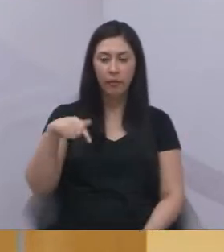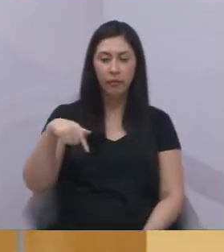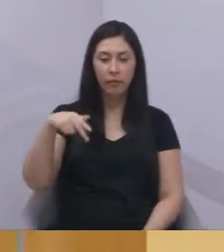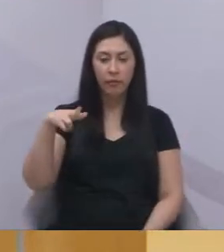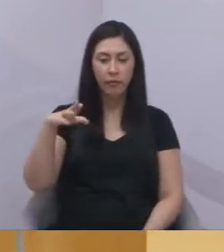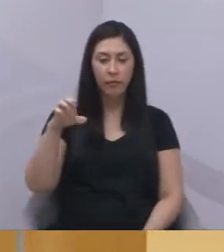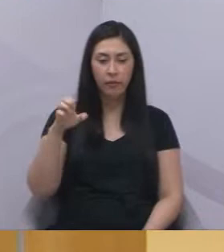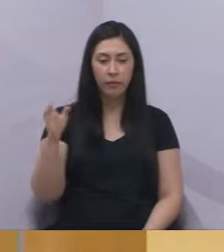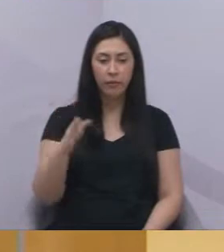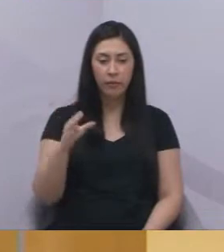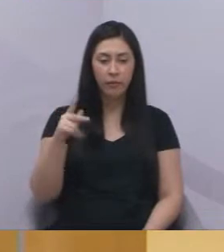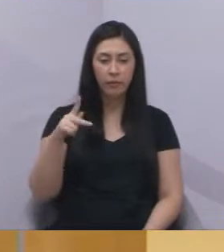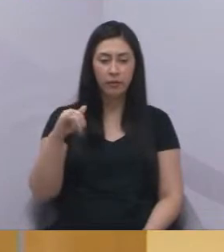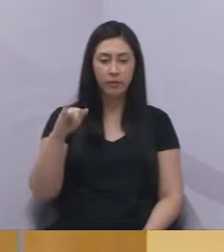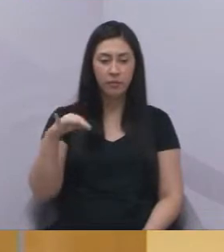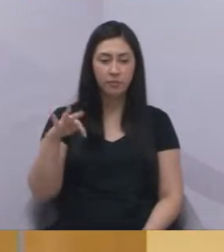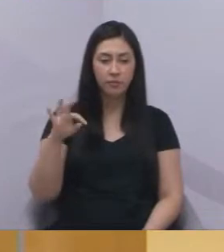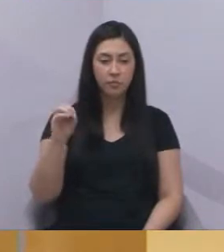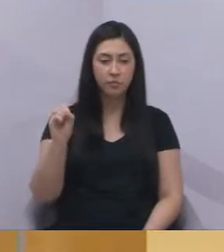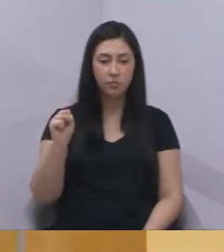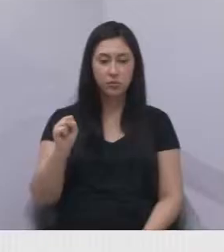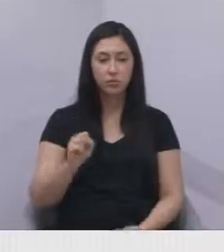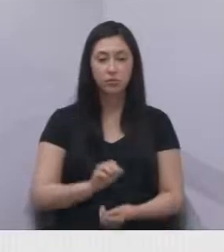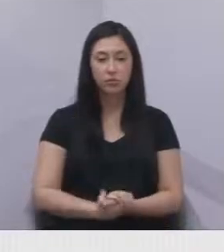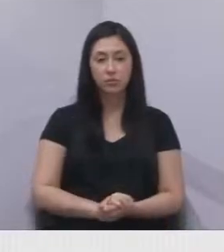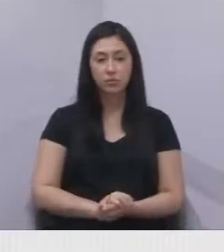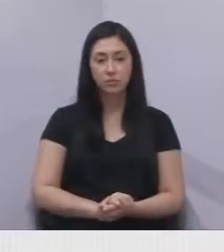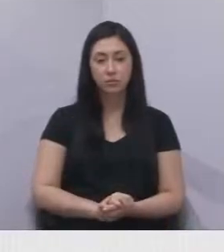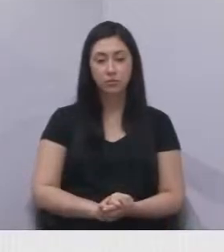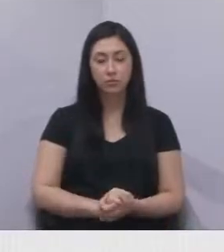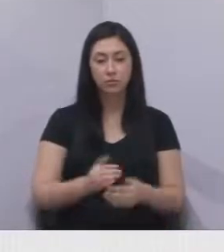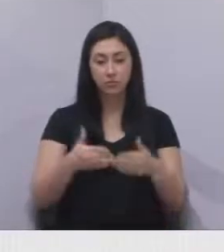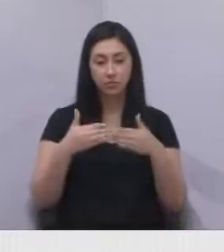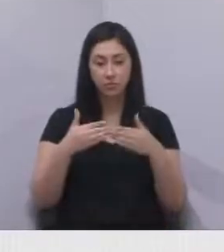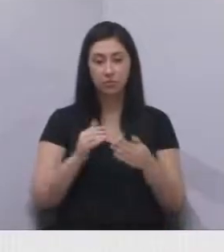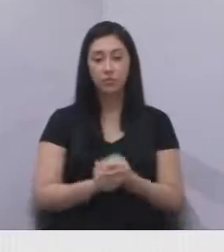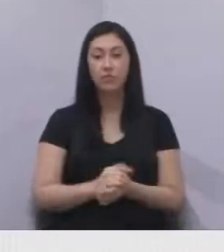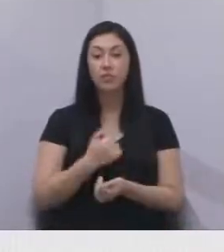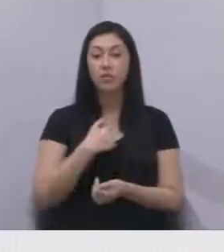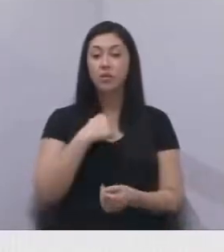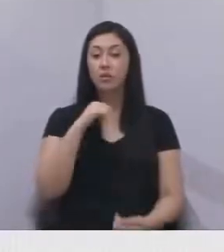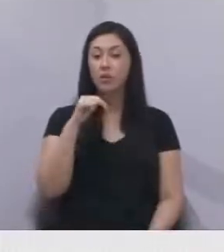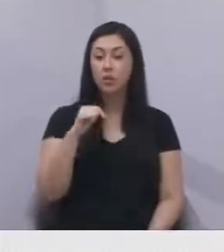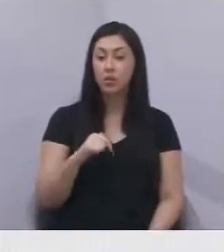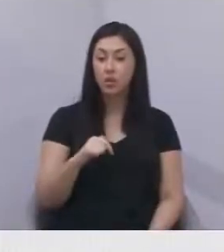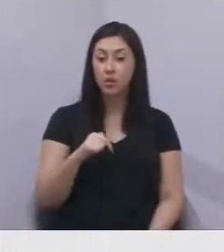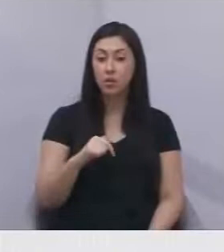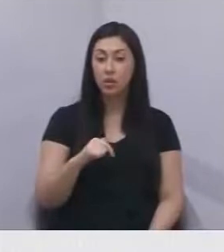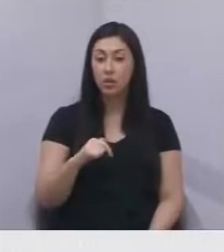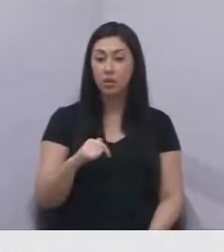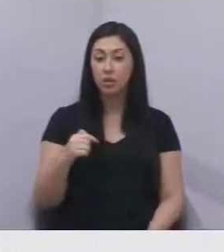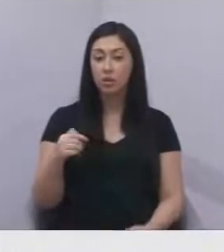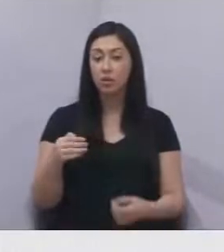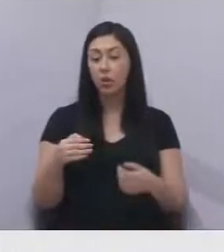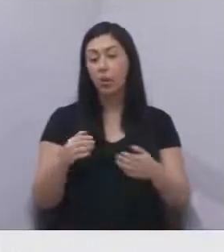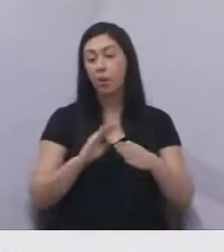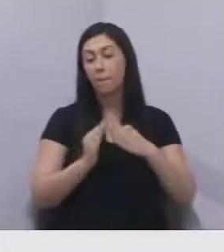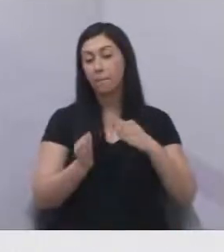bairro Nova Esperança. Por favor. Estou aqui, Nova